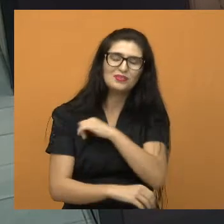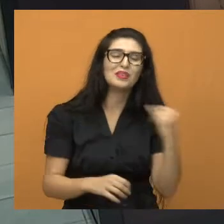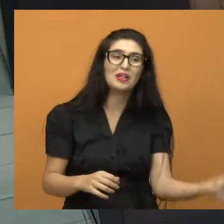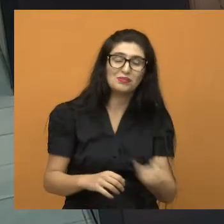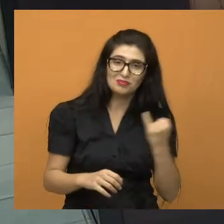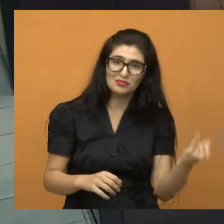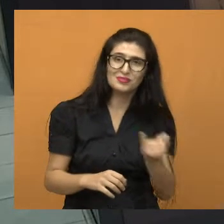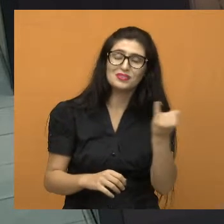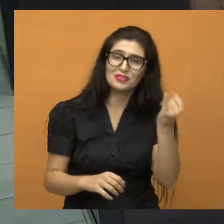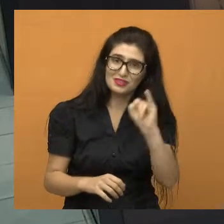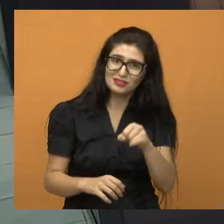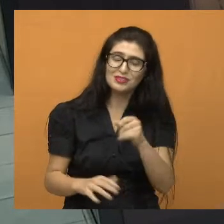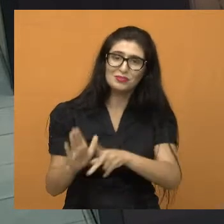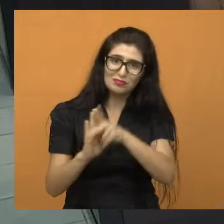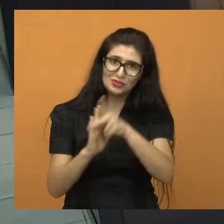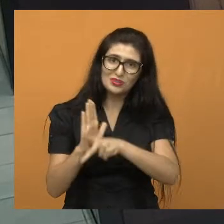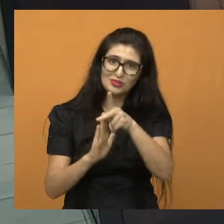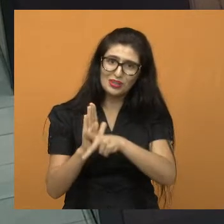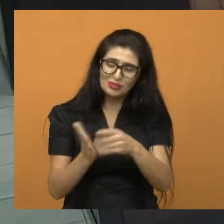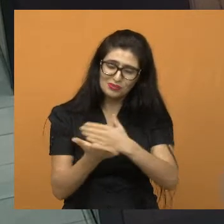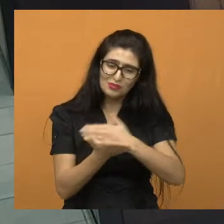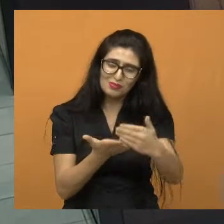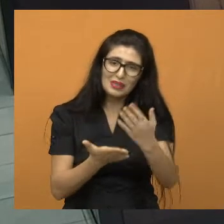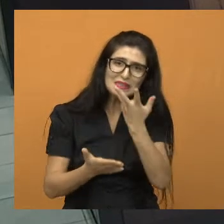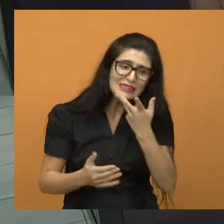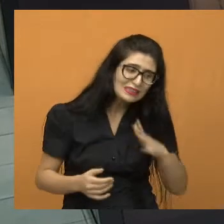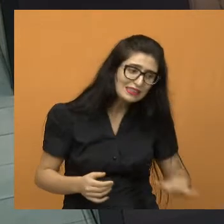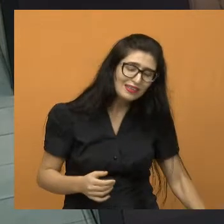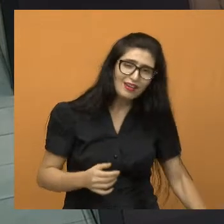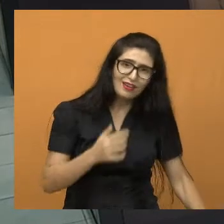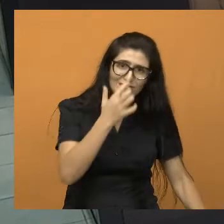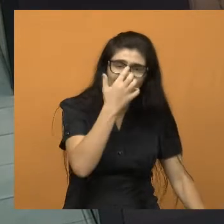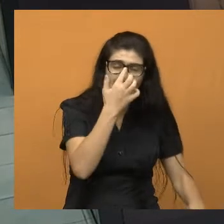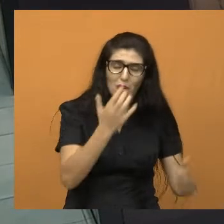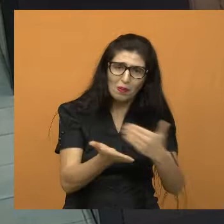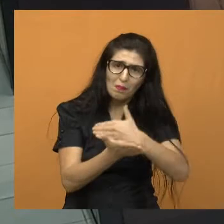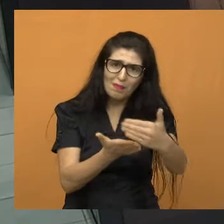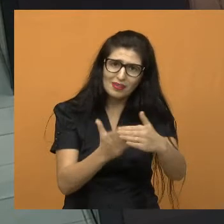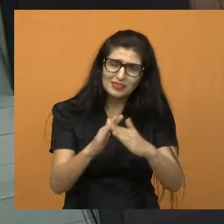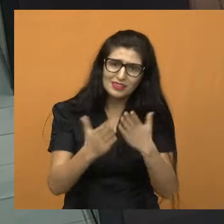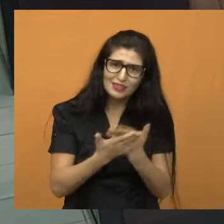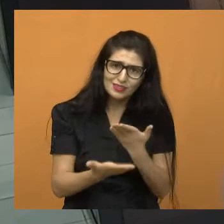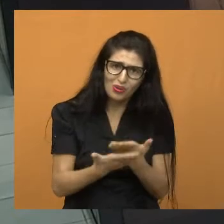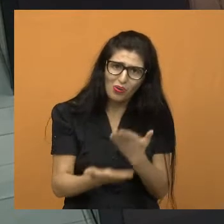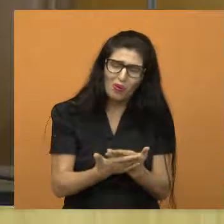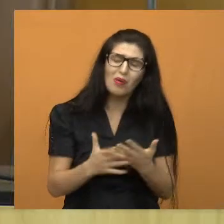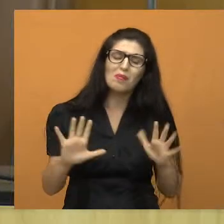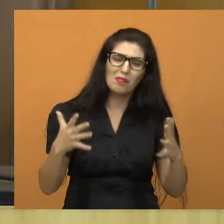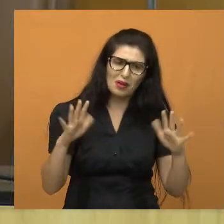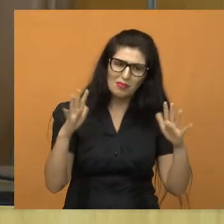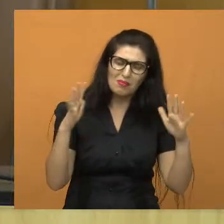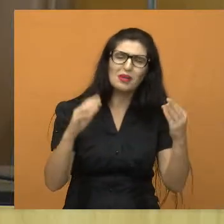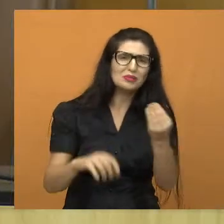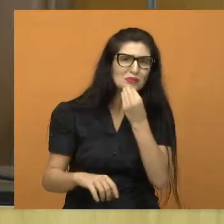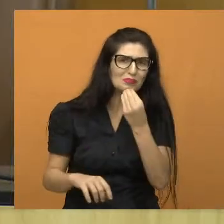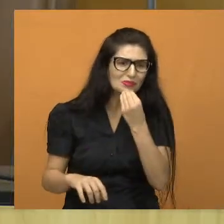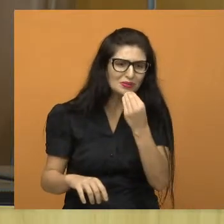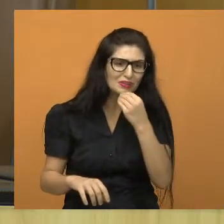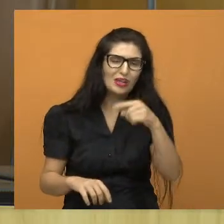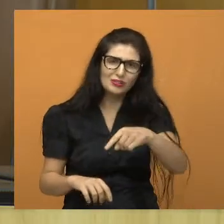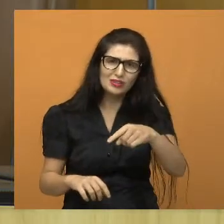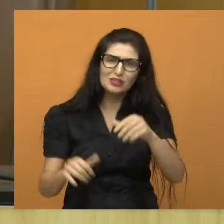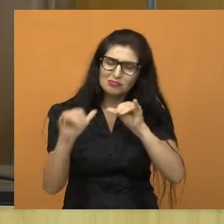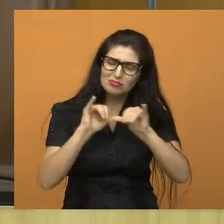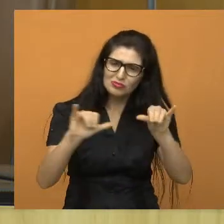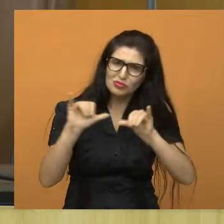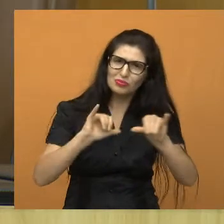para nós, e ainda ver as crianças já iniciando essa discussão dentro da escola, tendo esse espaço, esse momento oportuno, né? E é